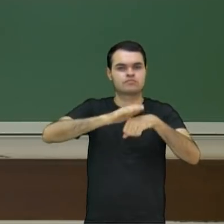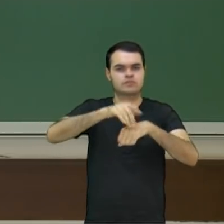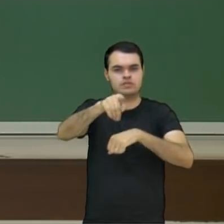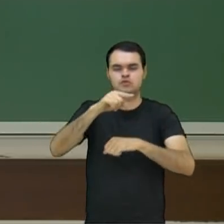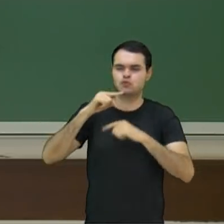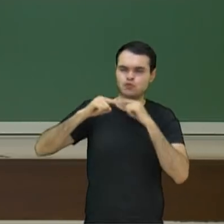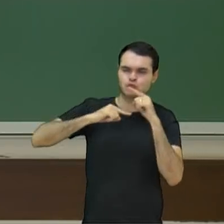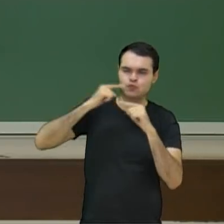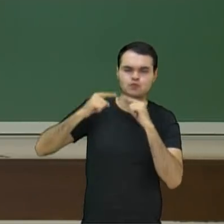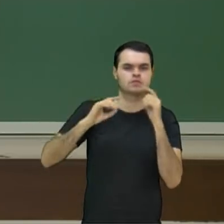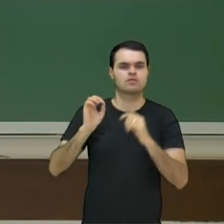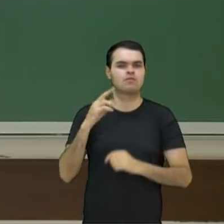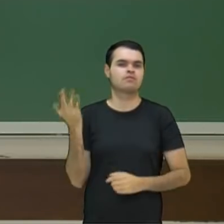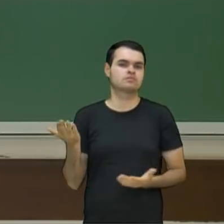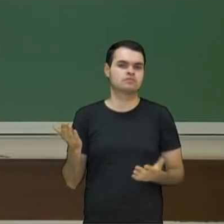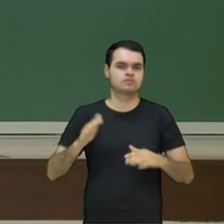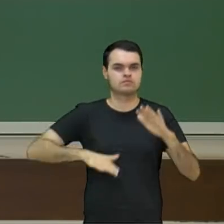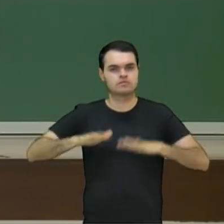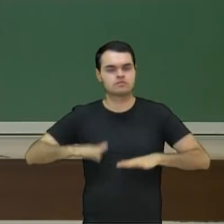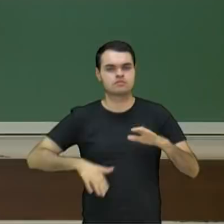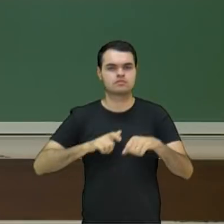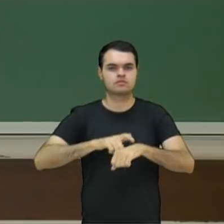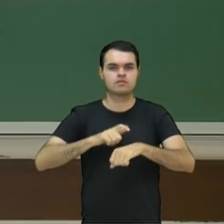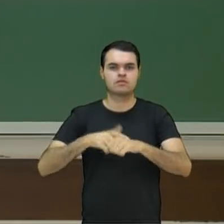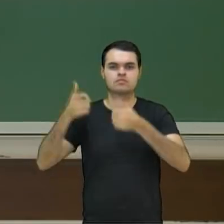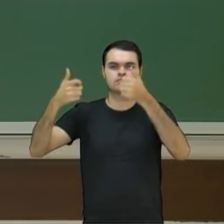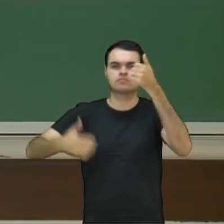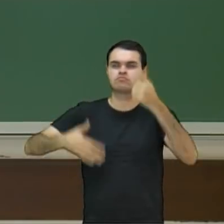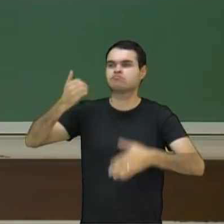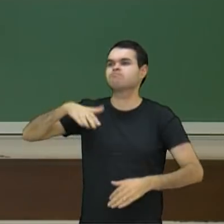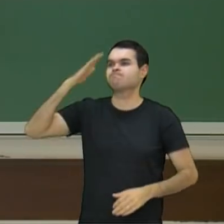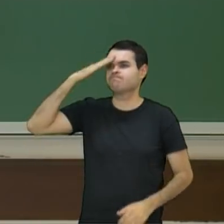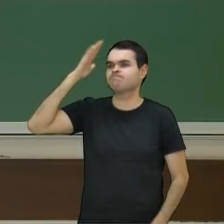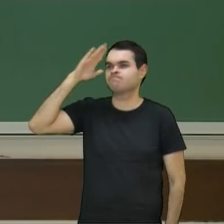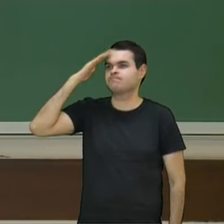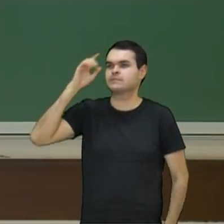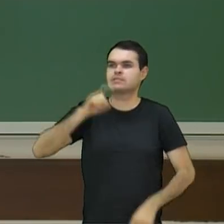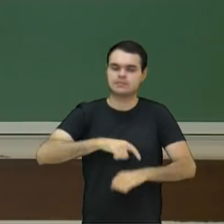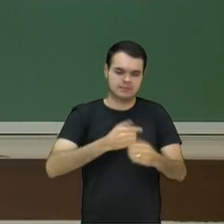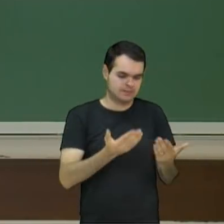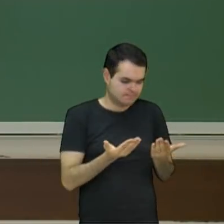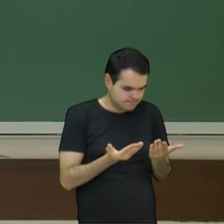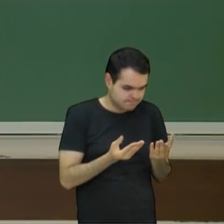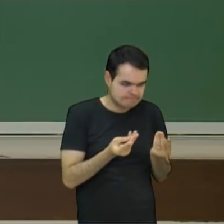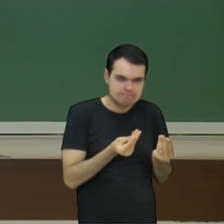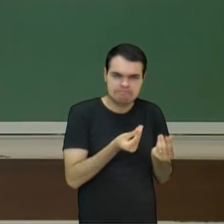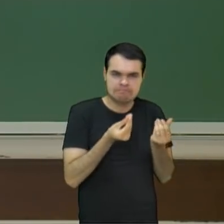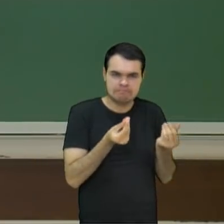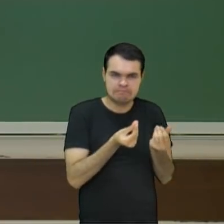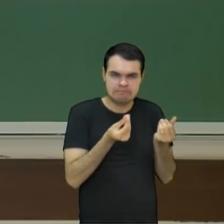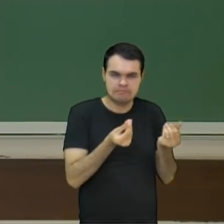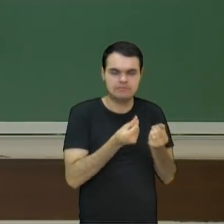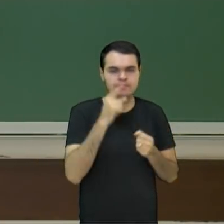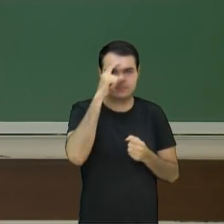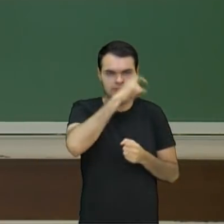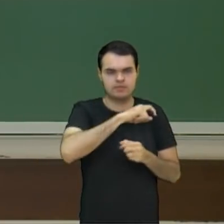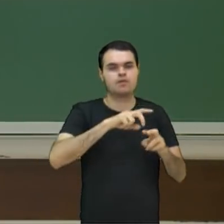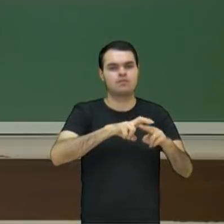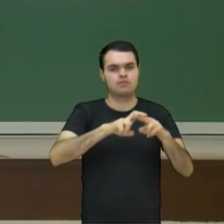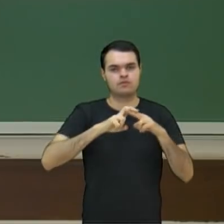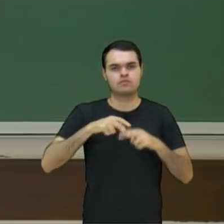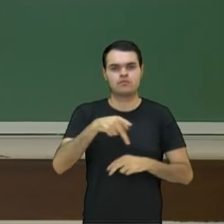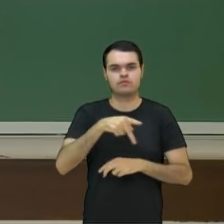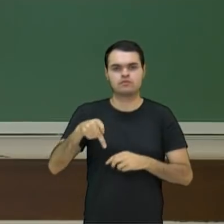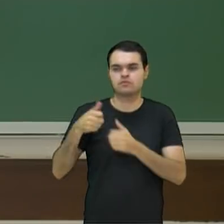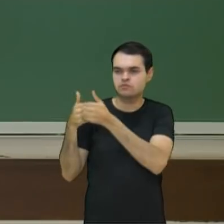teve dúvida, às vezes na hora que vê a explicação, entende, beleza, mas na hora de fazer o exercício, tem dificuldade. Então, aí o